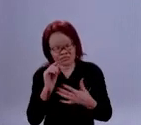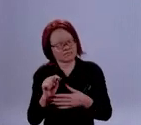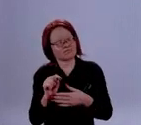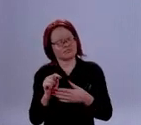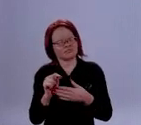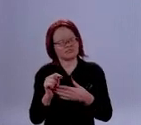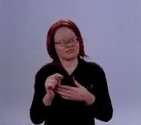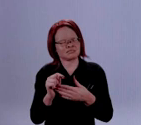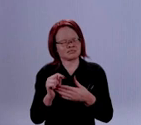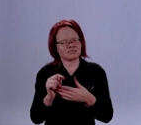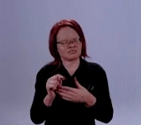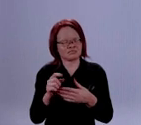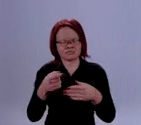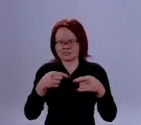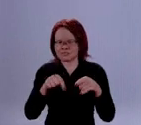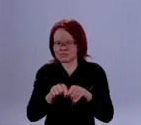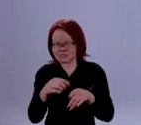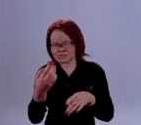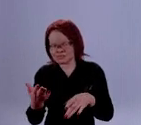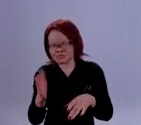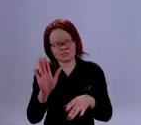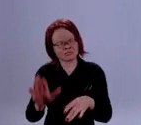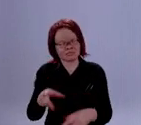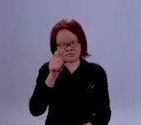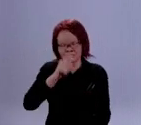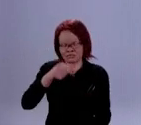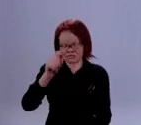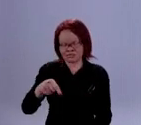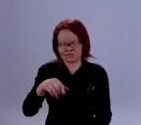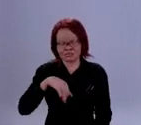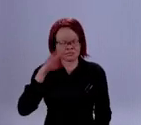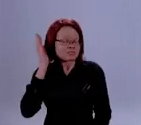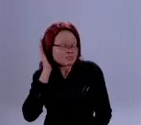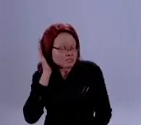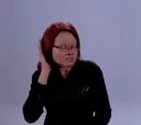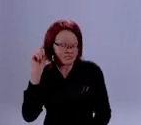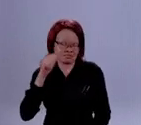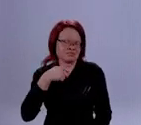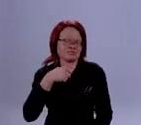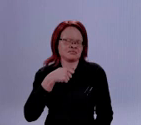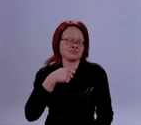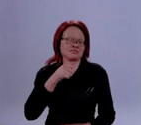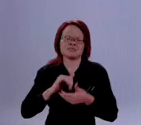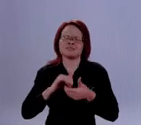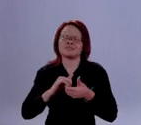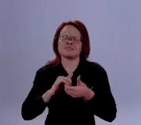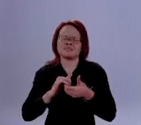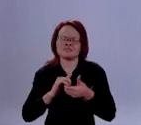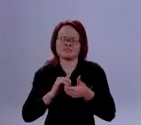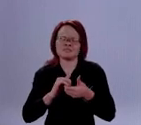diário é como se o diário fosse uma pessoa que nos o vice